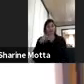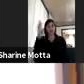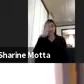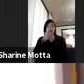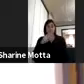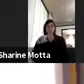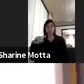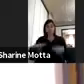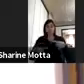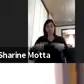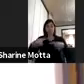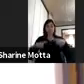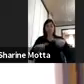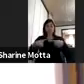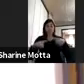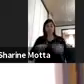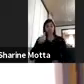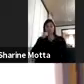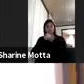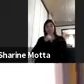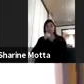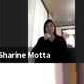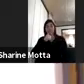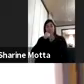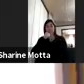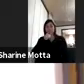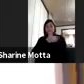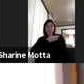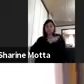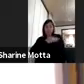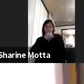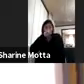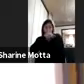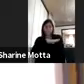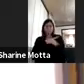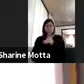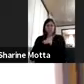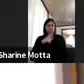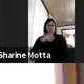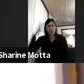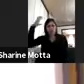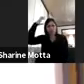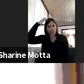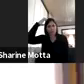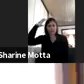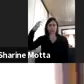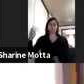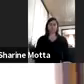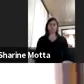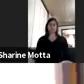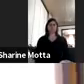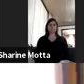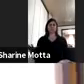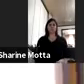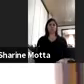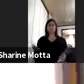se crianças violadas são culpadas ou não de sua violação. Então, a gente está num momento